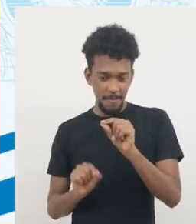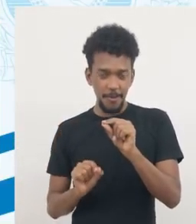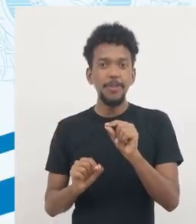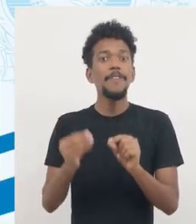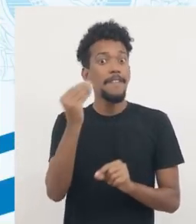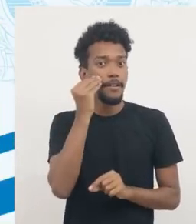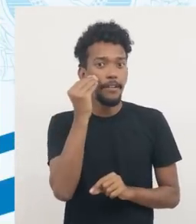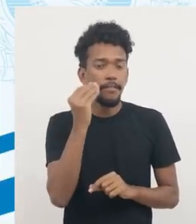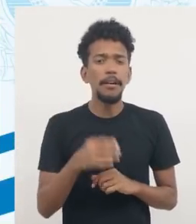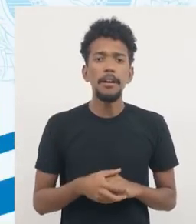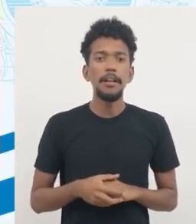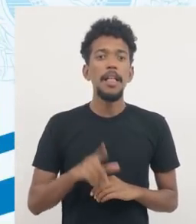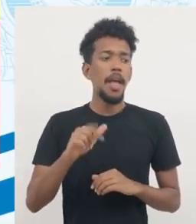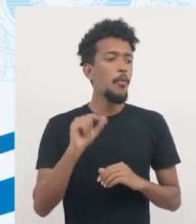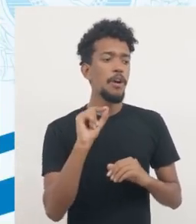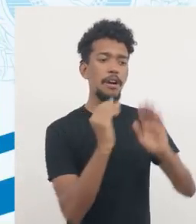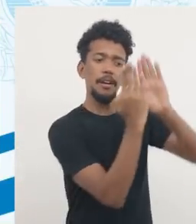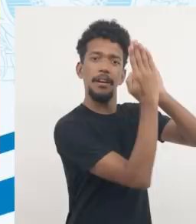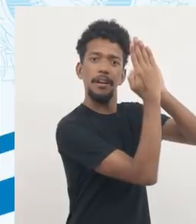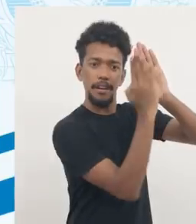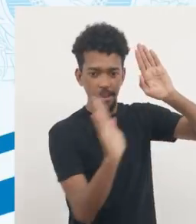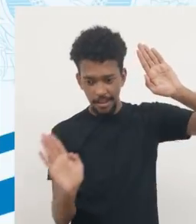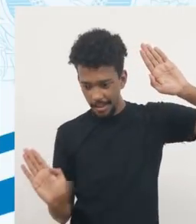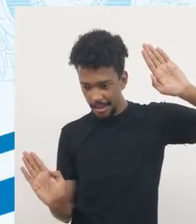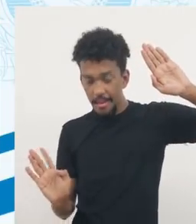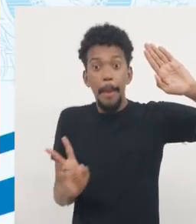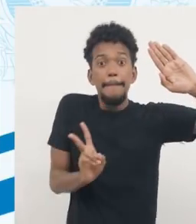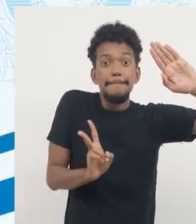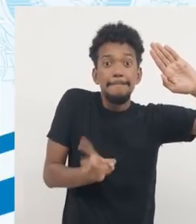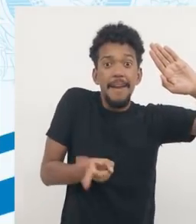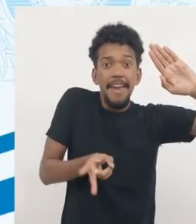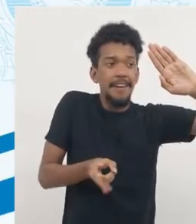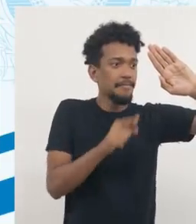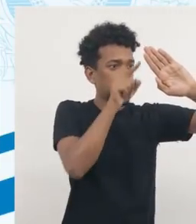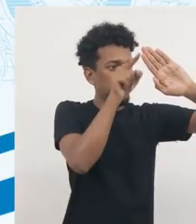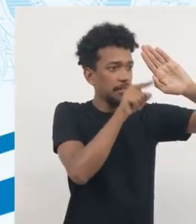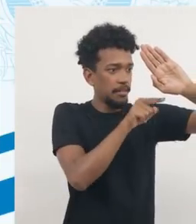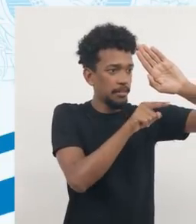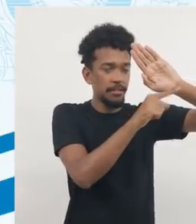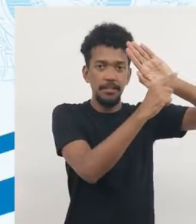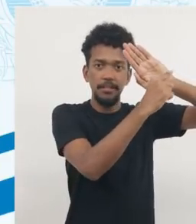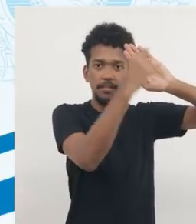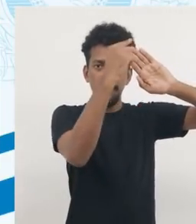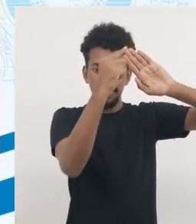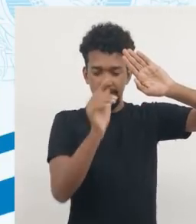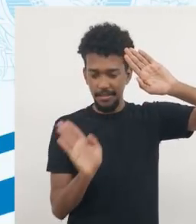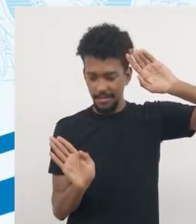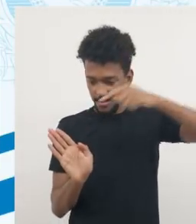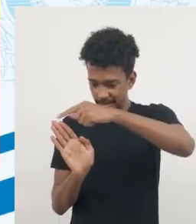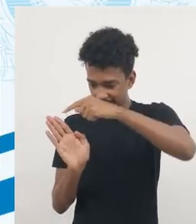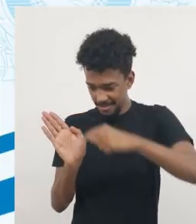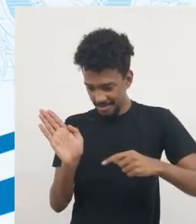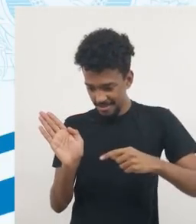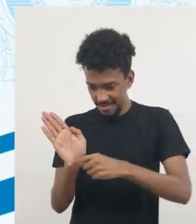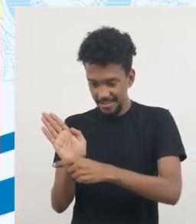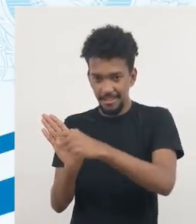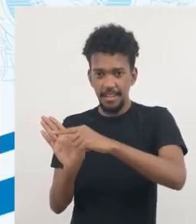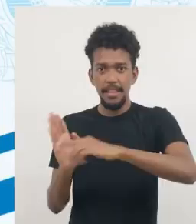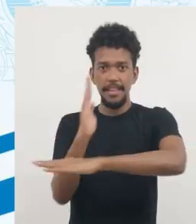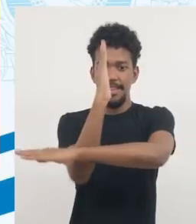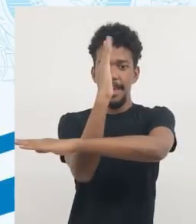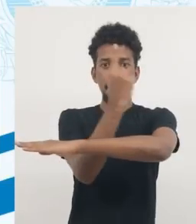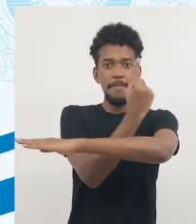bem. É a mesma figura, sendo que refletida no